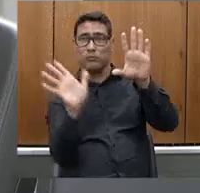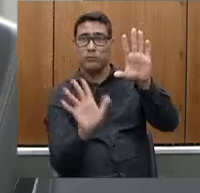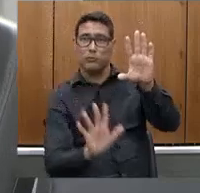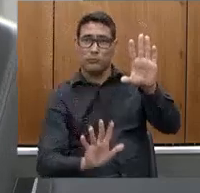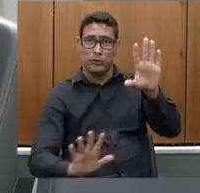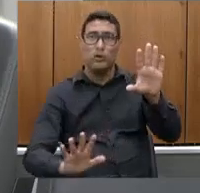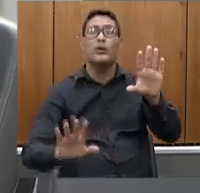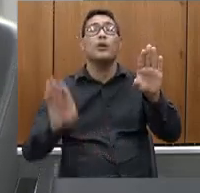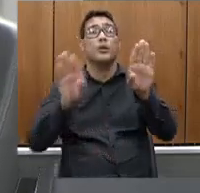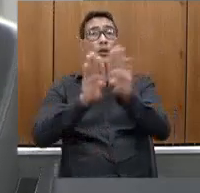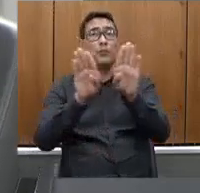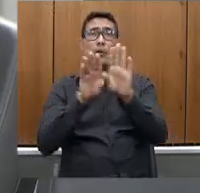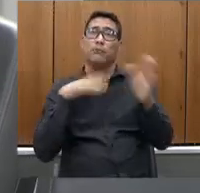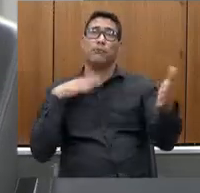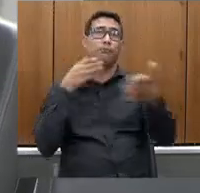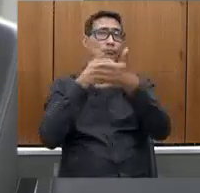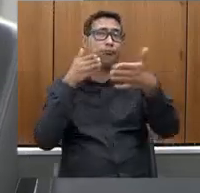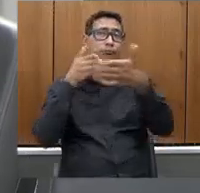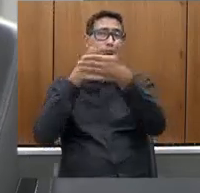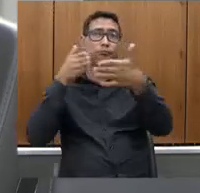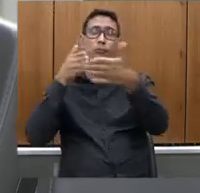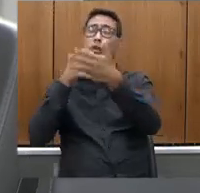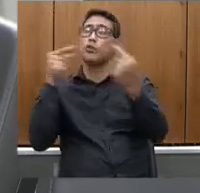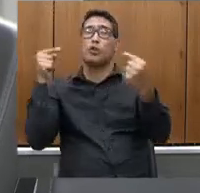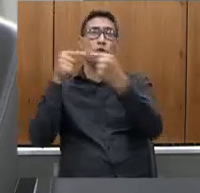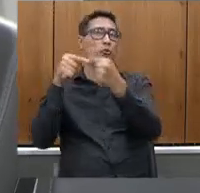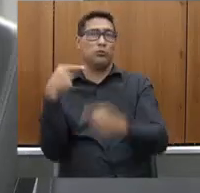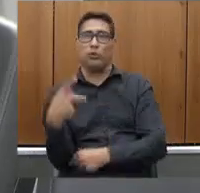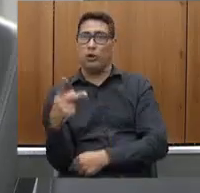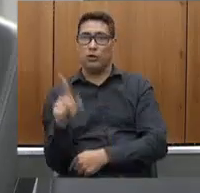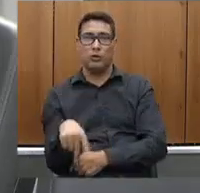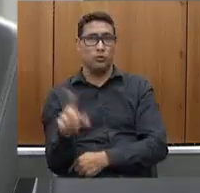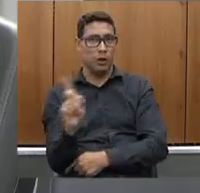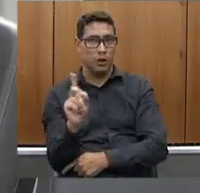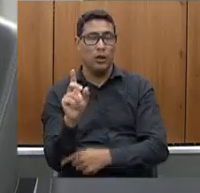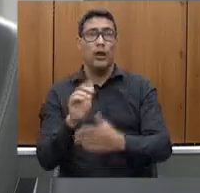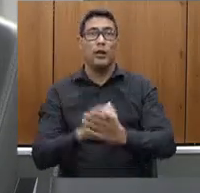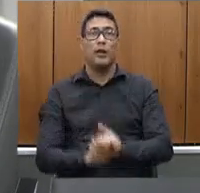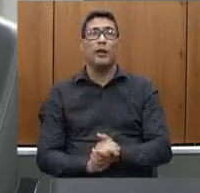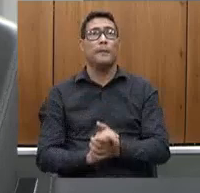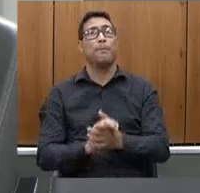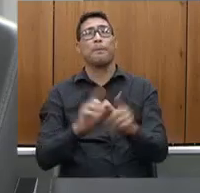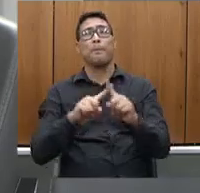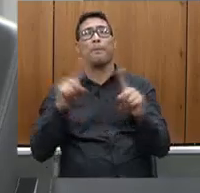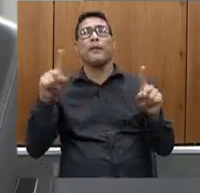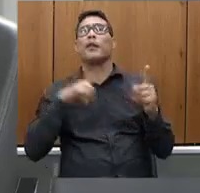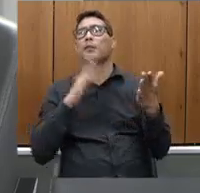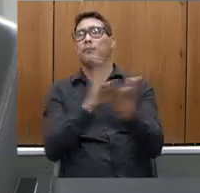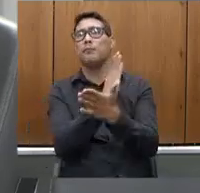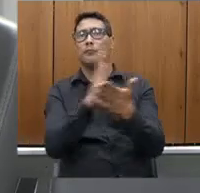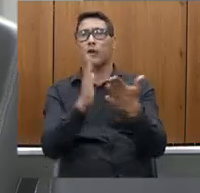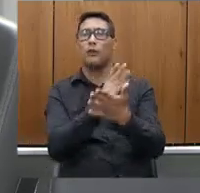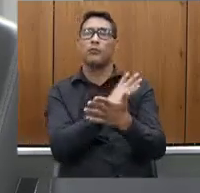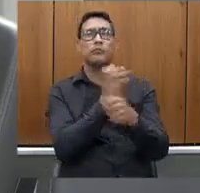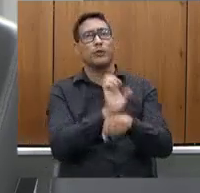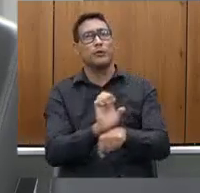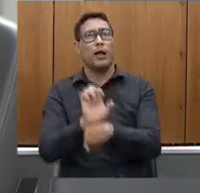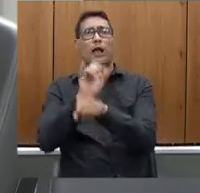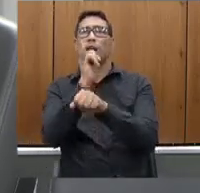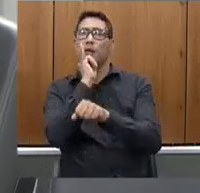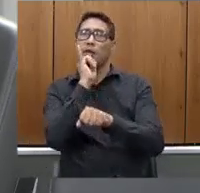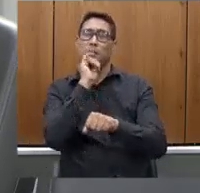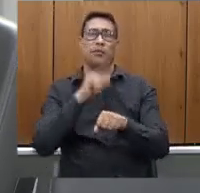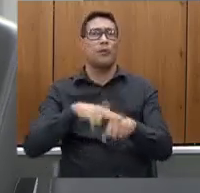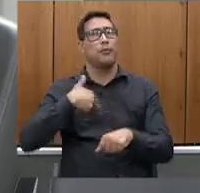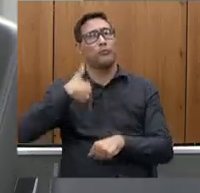para um limite lá que a gente não concorda com ele que fortalece mais algumas outros estados né Por exemplo Nordeste